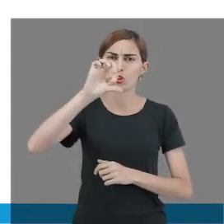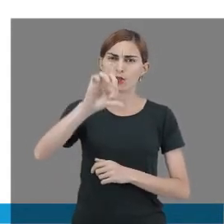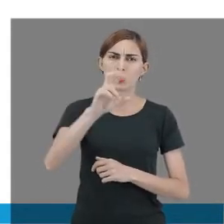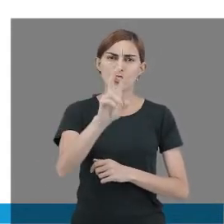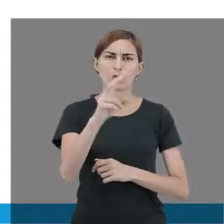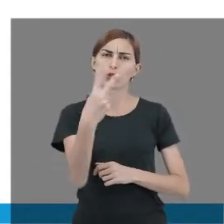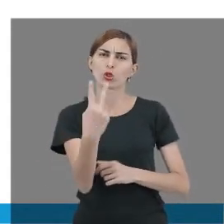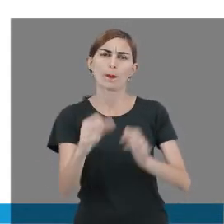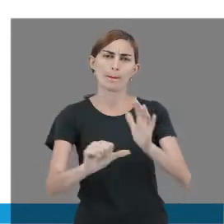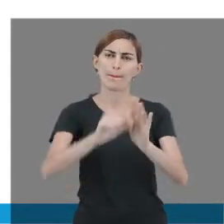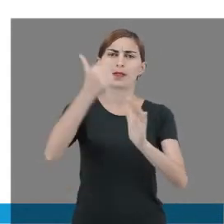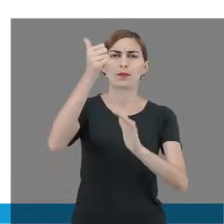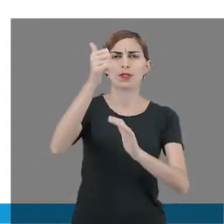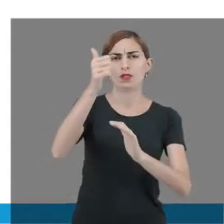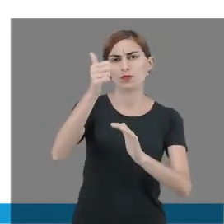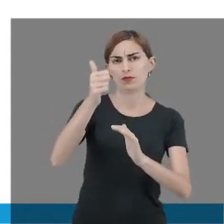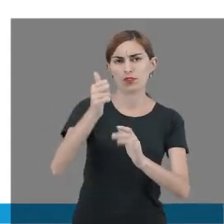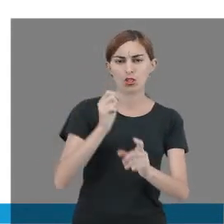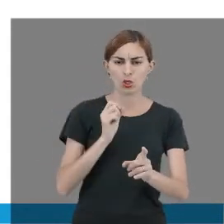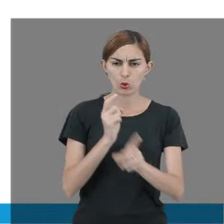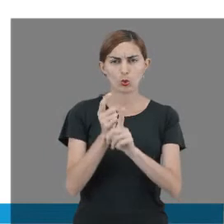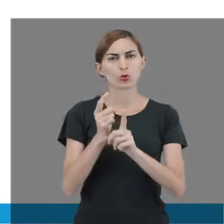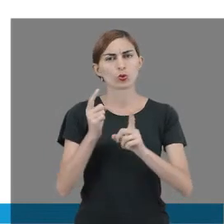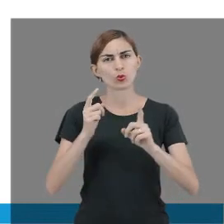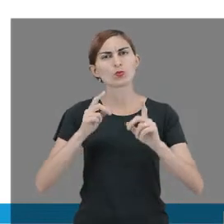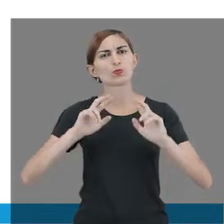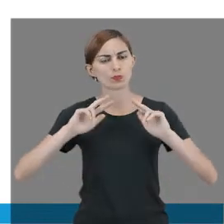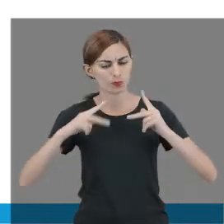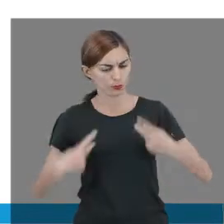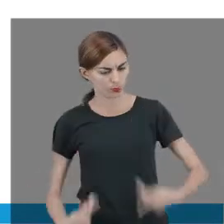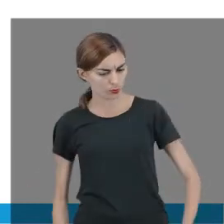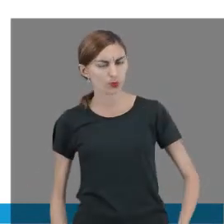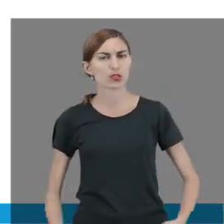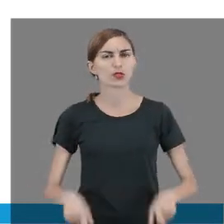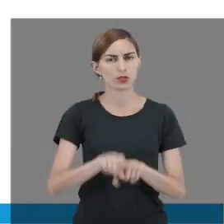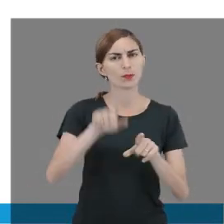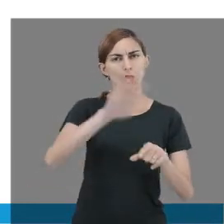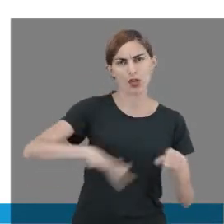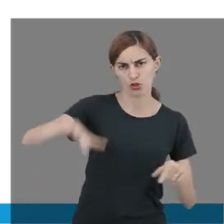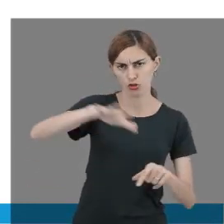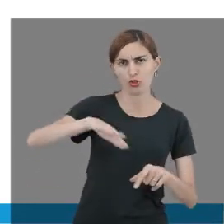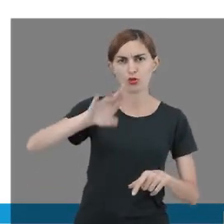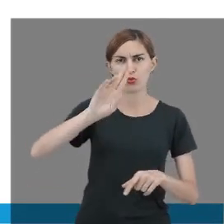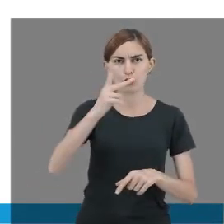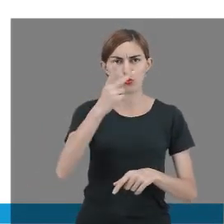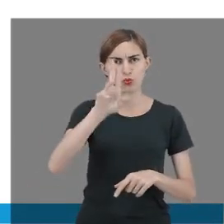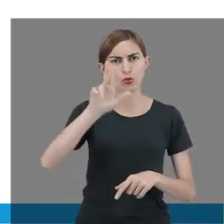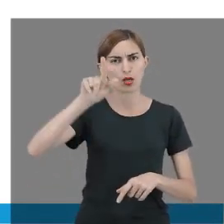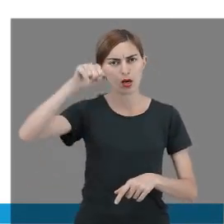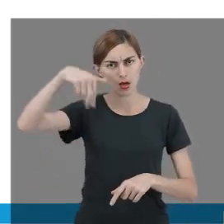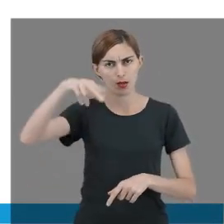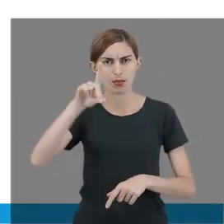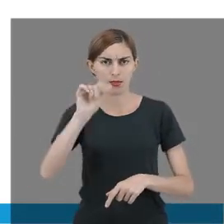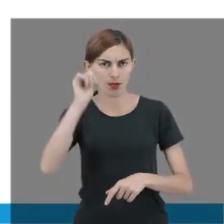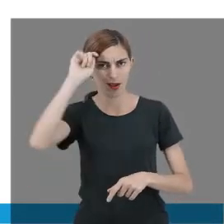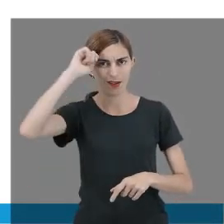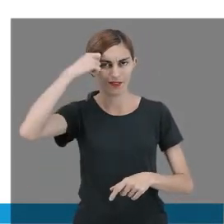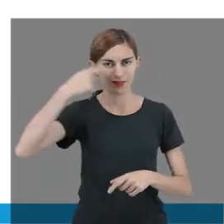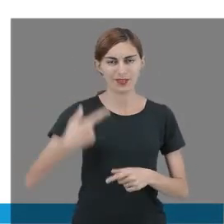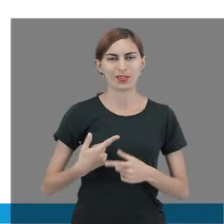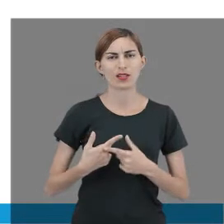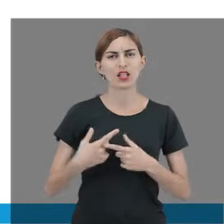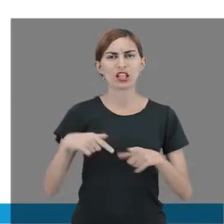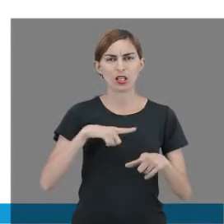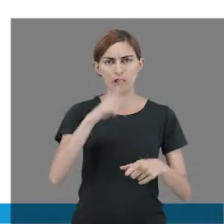foi detectado um caso em humanos, também nessa região de Uganda, onde teve um